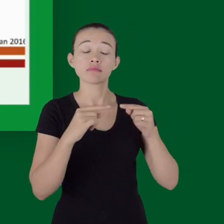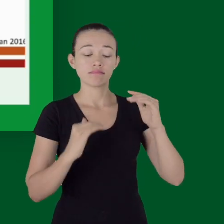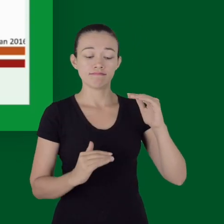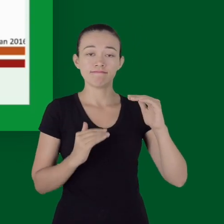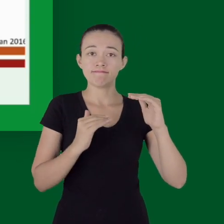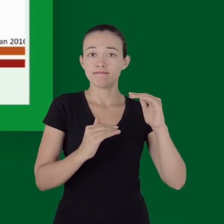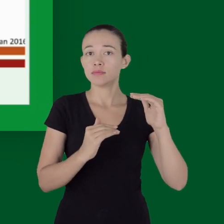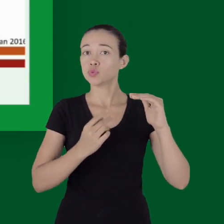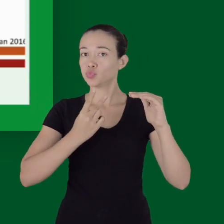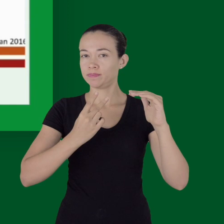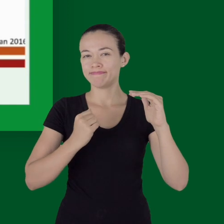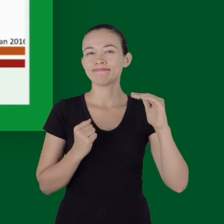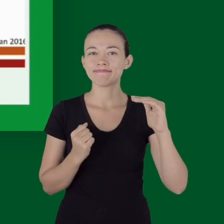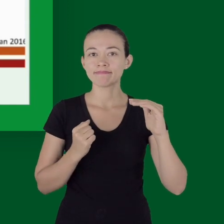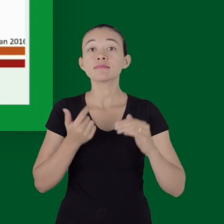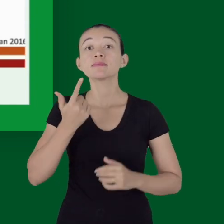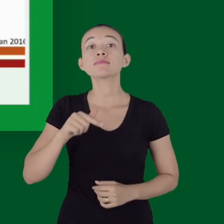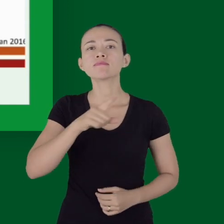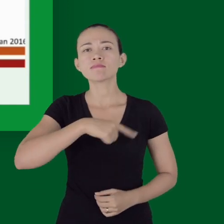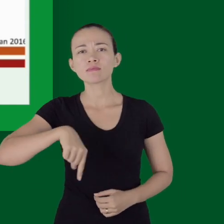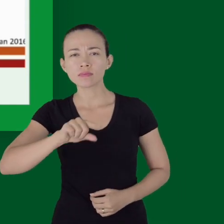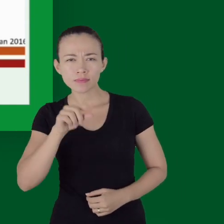vai ser classificado como grau 2.